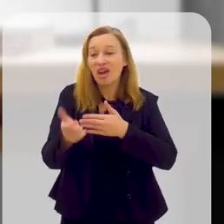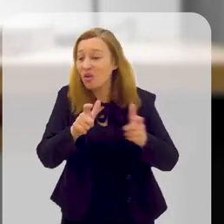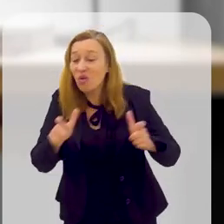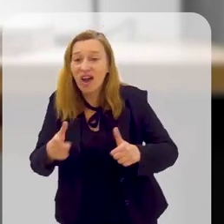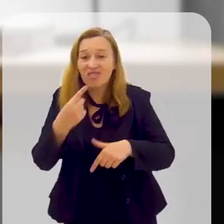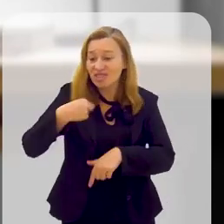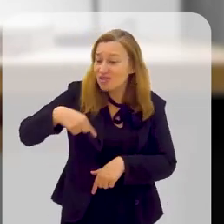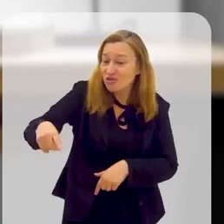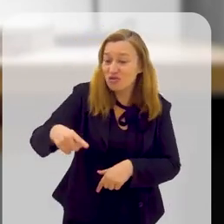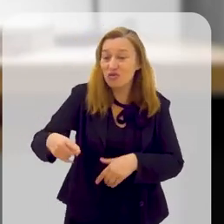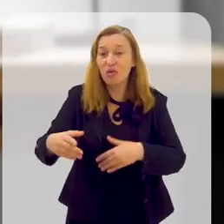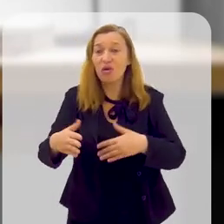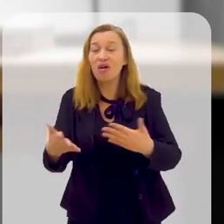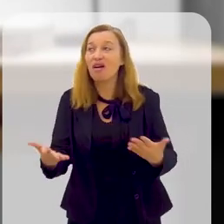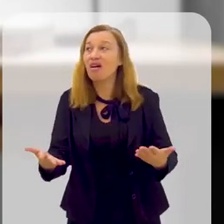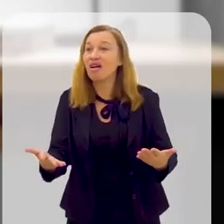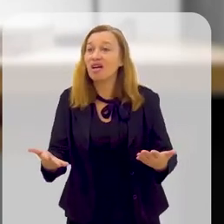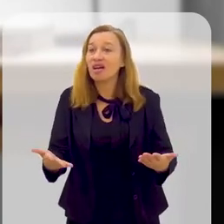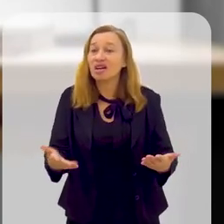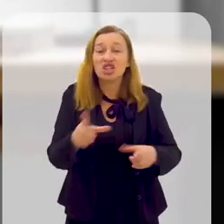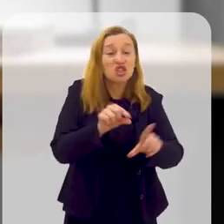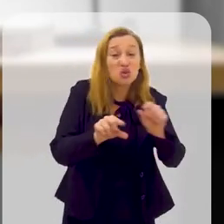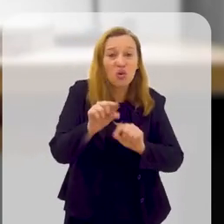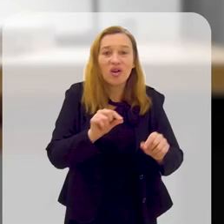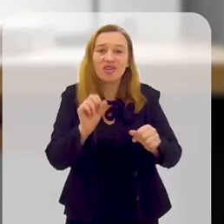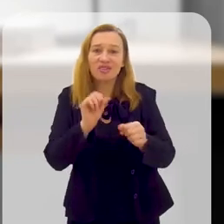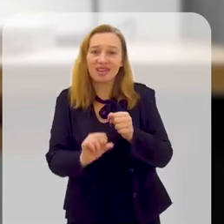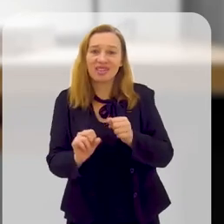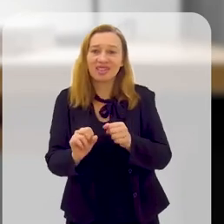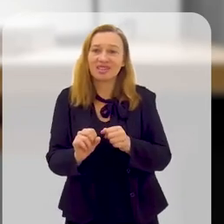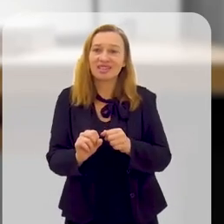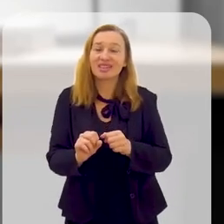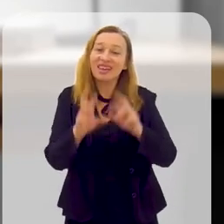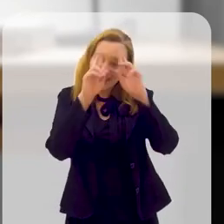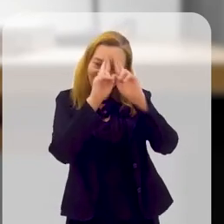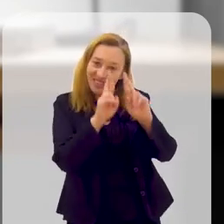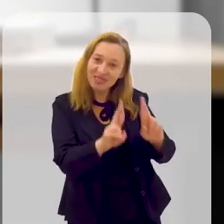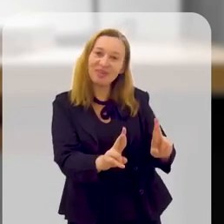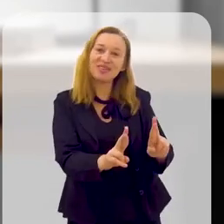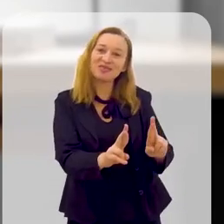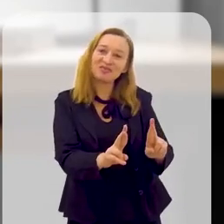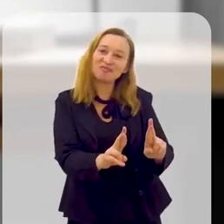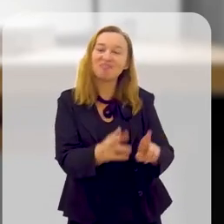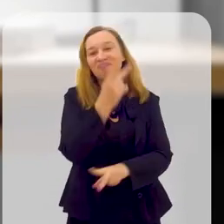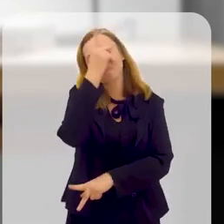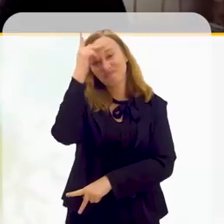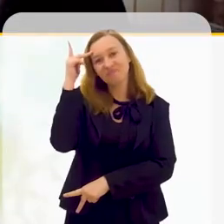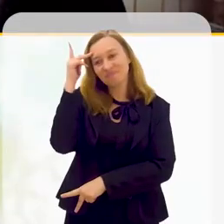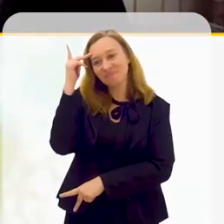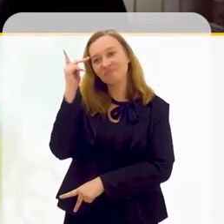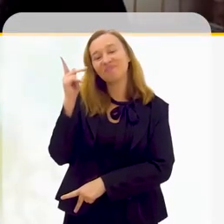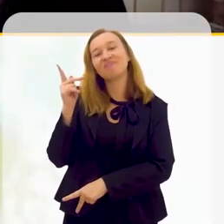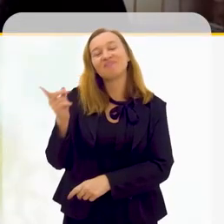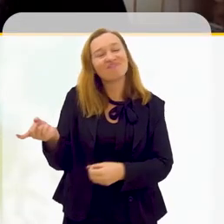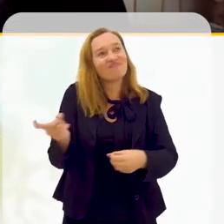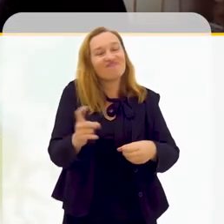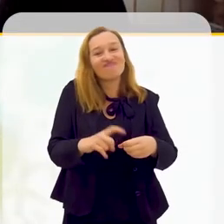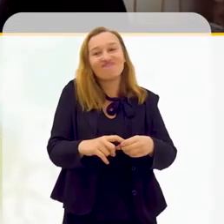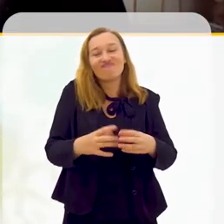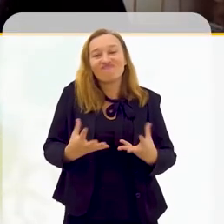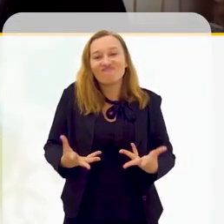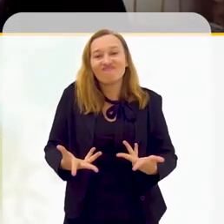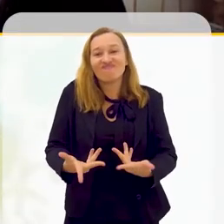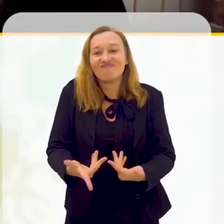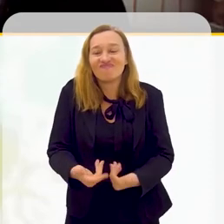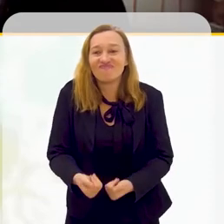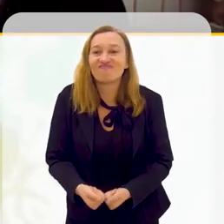que é onde quer que você esteja o que quer que você escolha fazer Respeito as pessoas isso